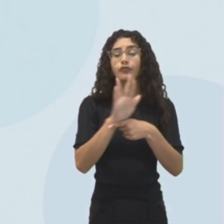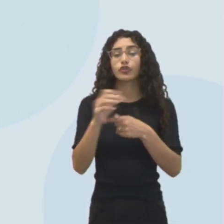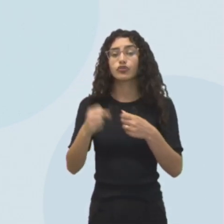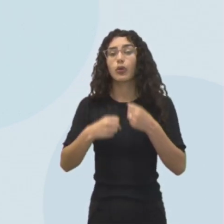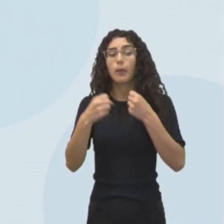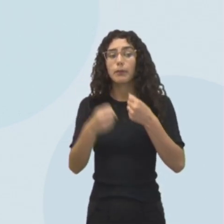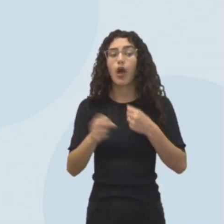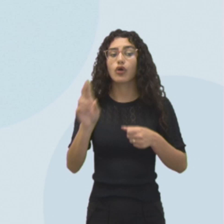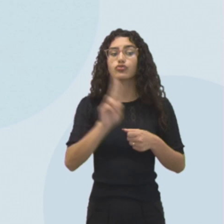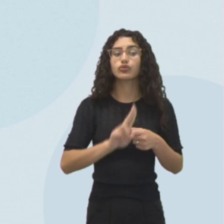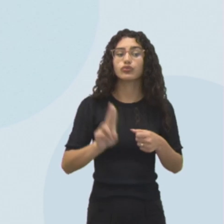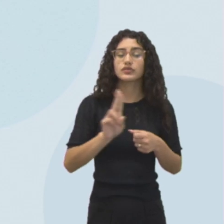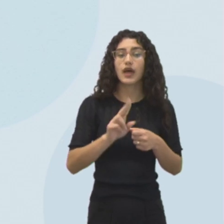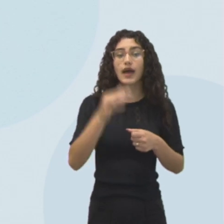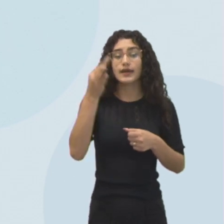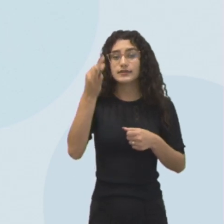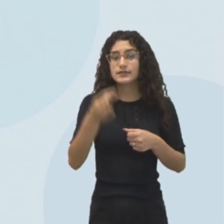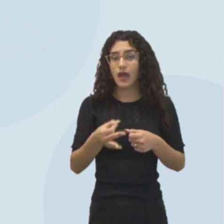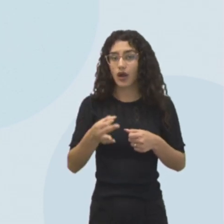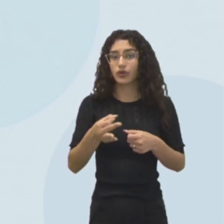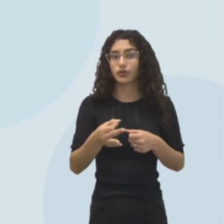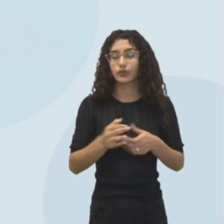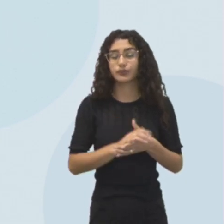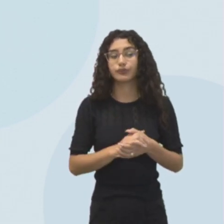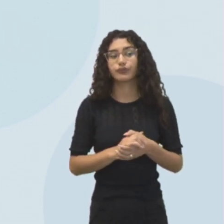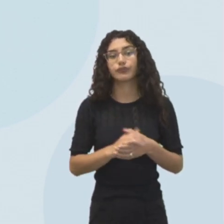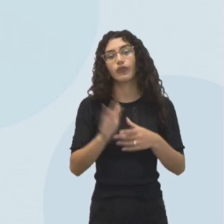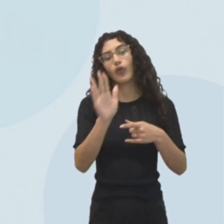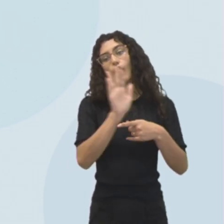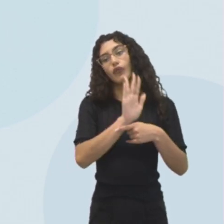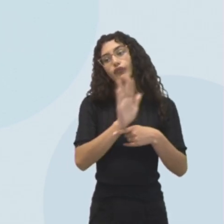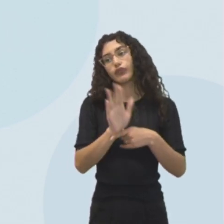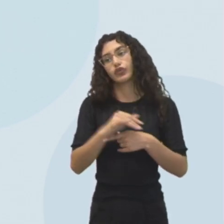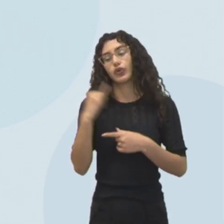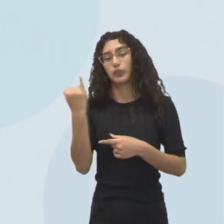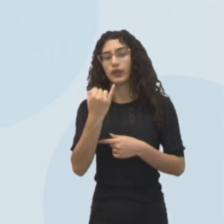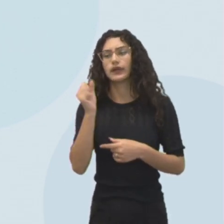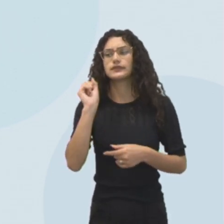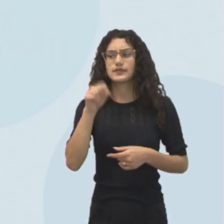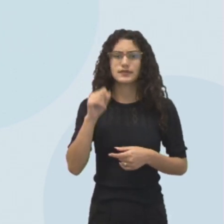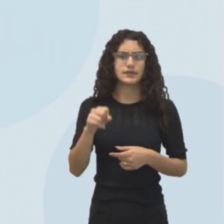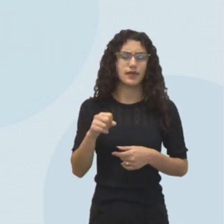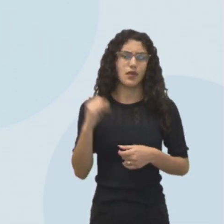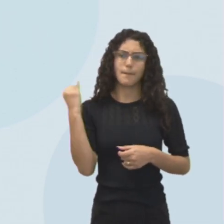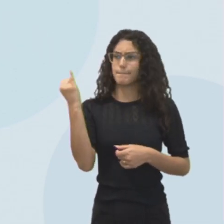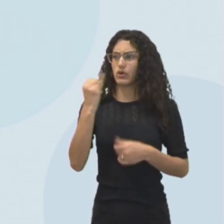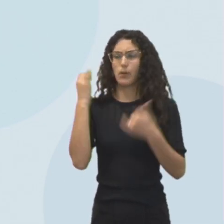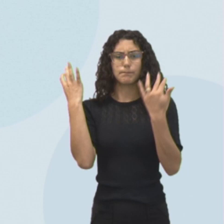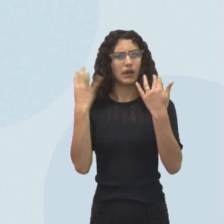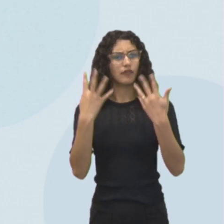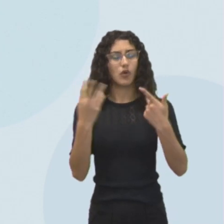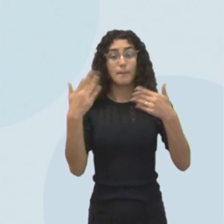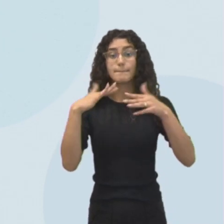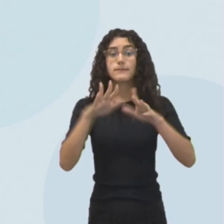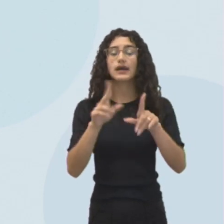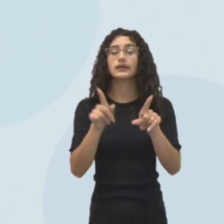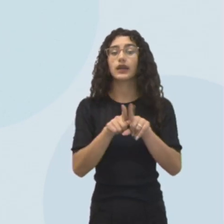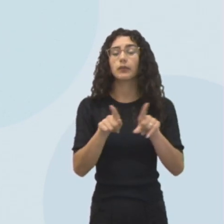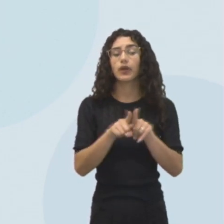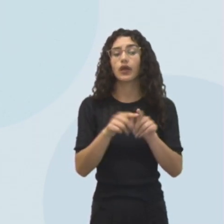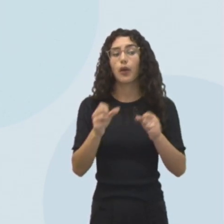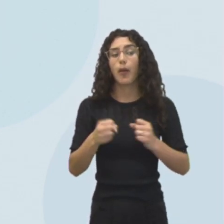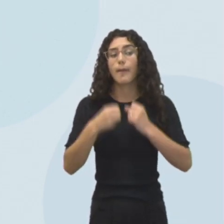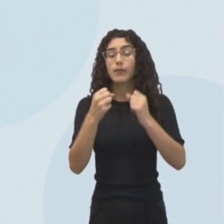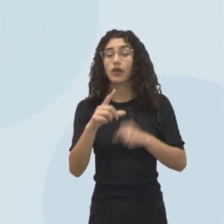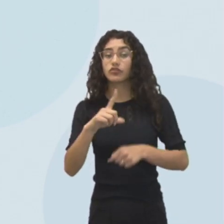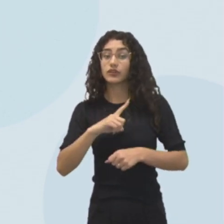usos inadequados, né? O vídeo é precioso? Ele é precioso, é um recurso fantástico, sim. Só que ele também pode ter uns